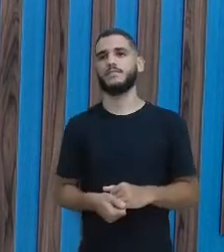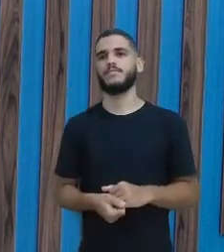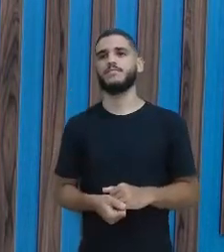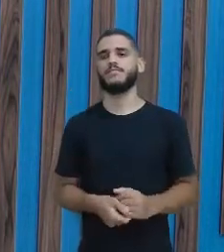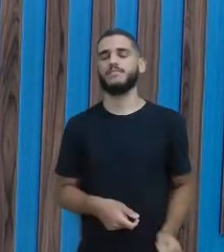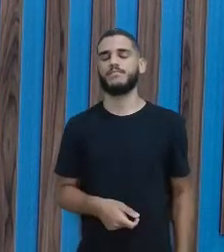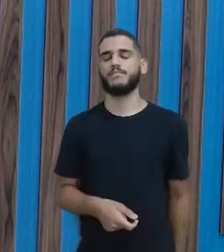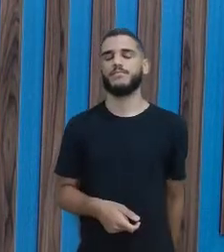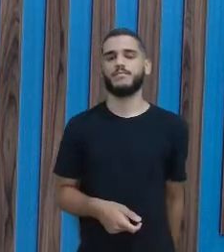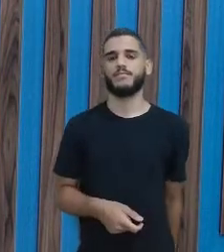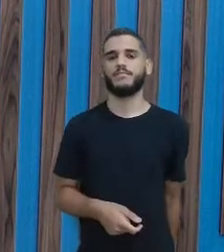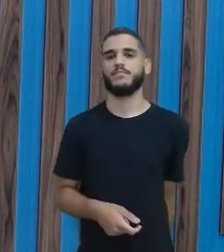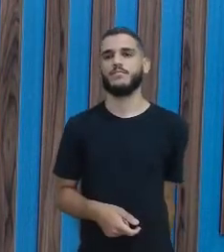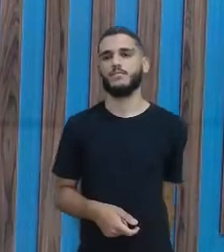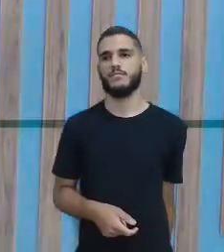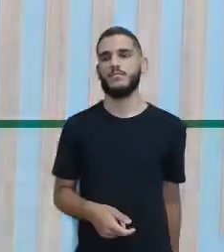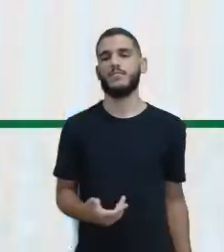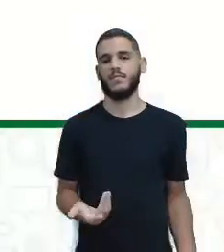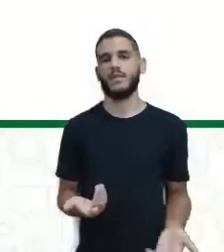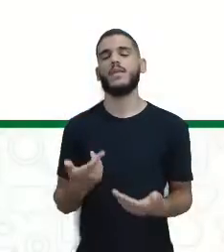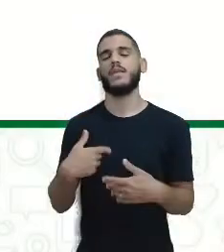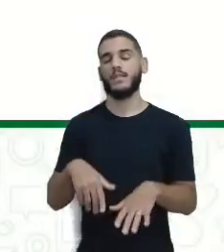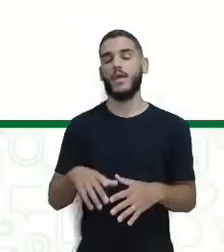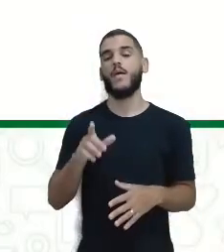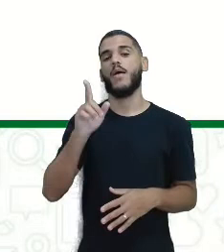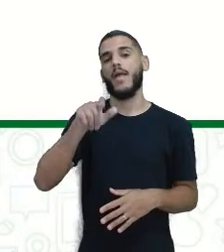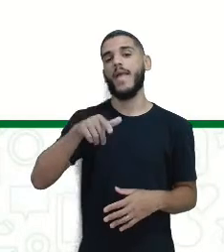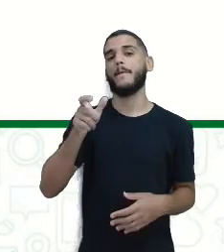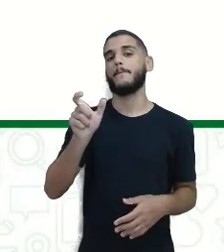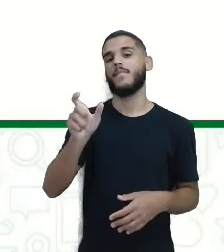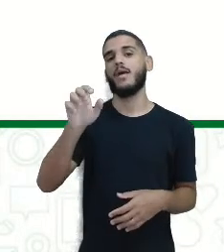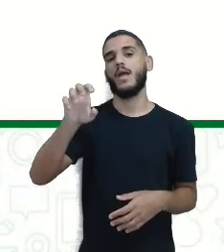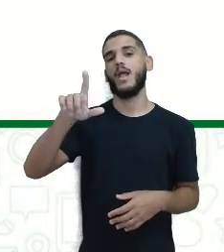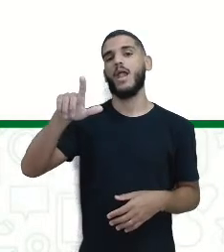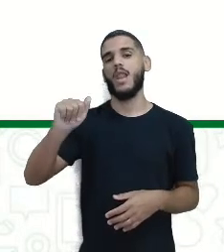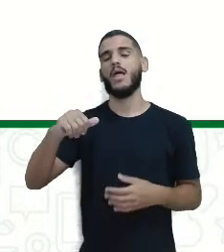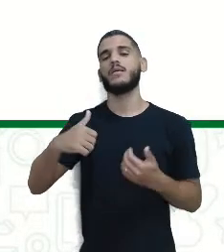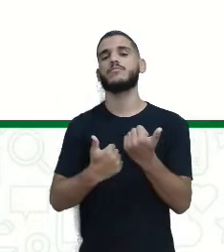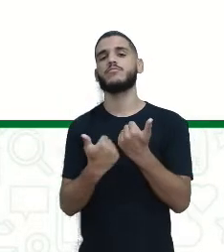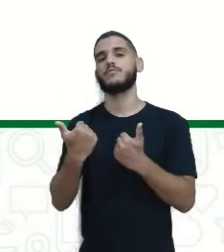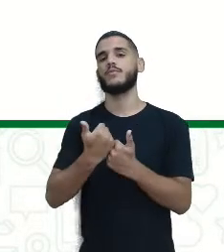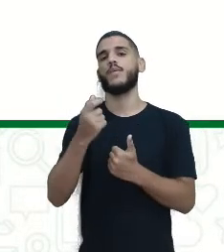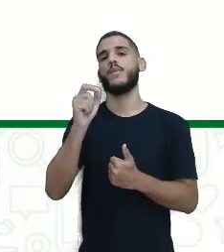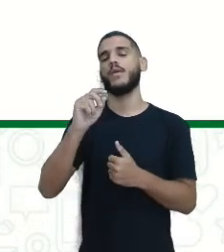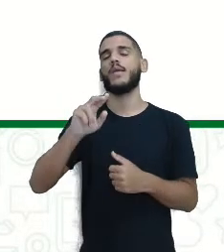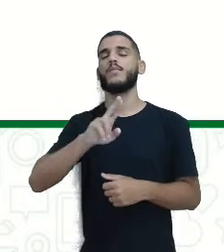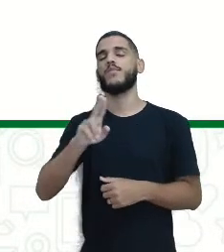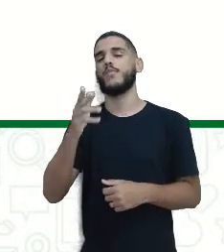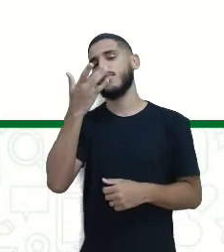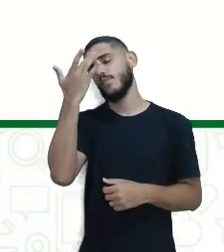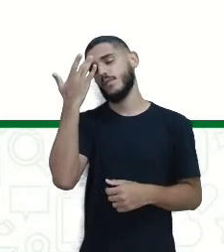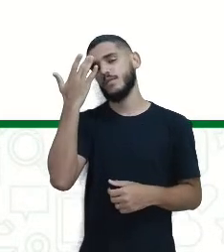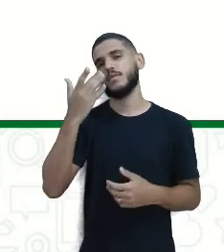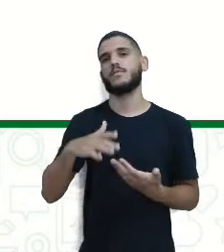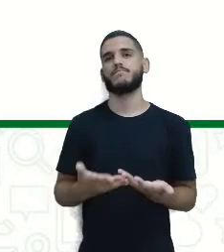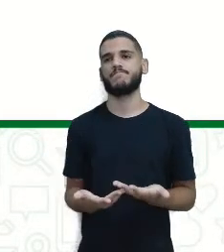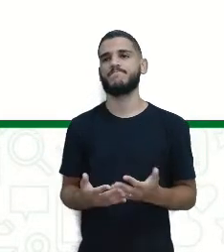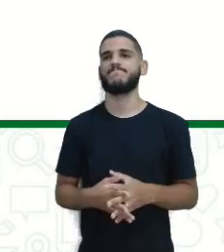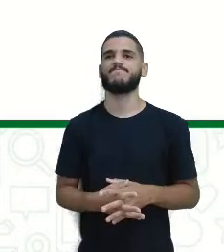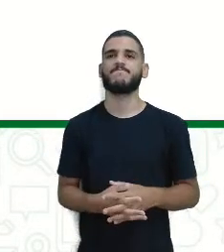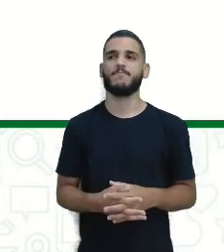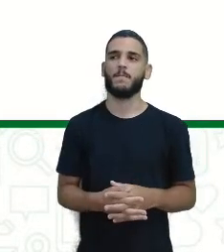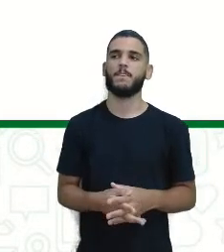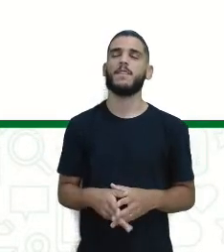coisa. O pronome ela é utilizado para substituir um nome. Então, para eu não ficar dizendo na